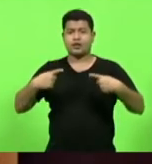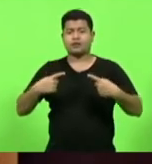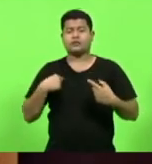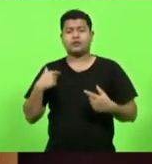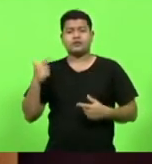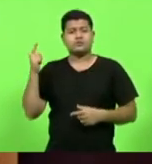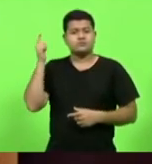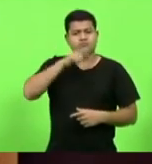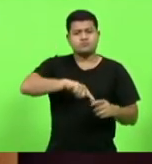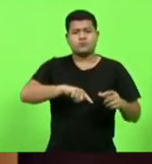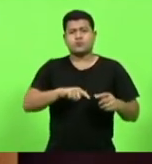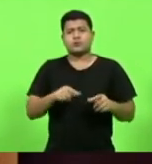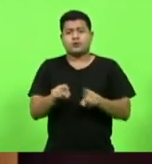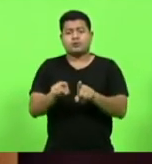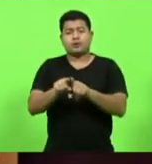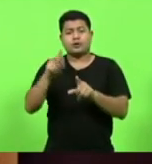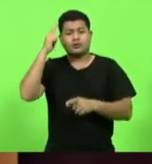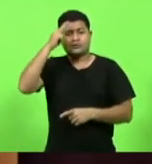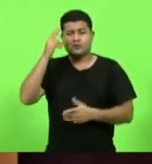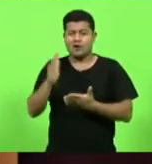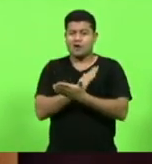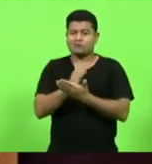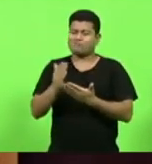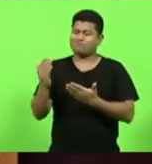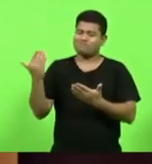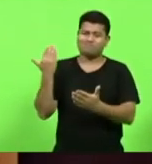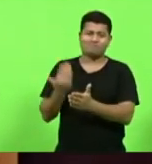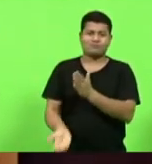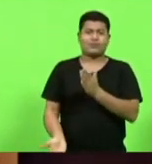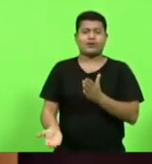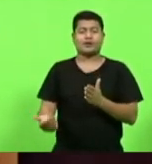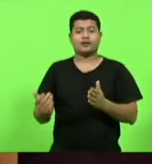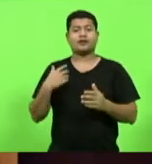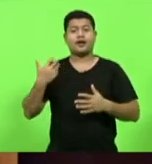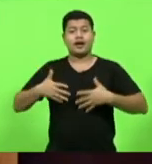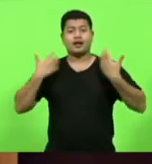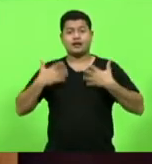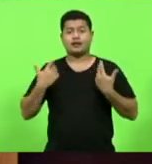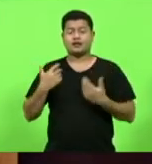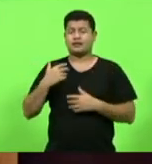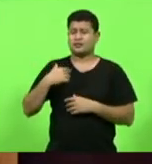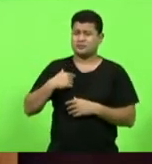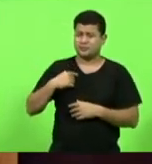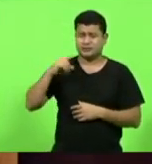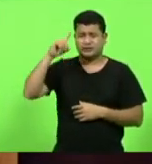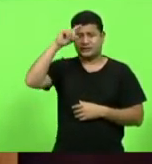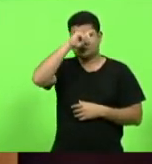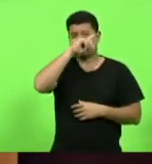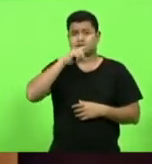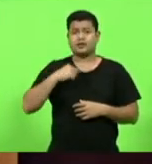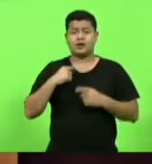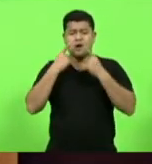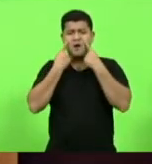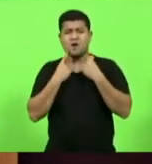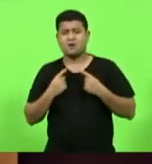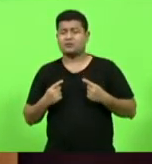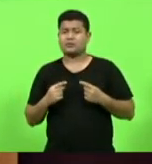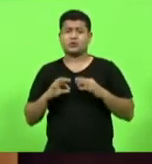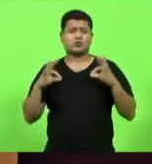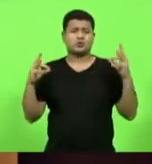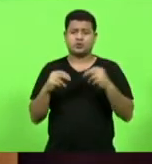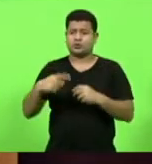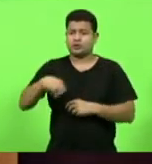conquistas, sonhos, frustrações, alegrias, traumas, choro, e tudo, por tudo nós